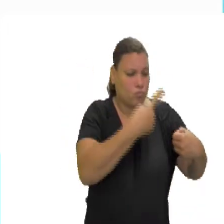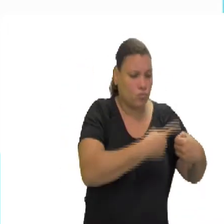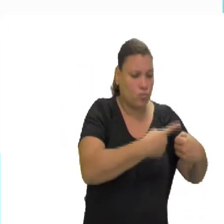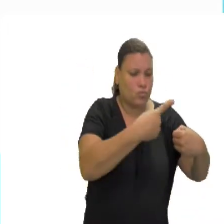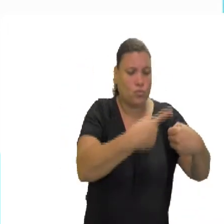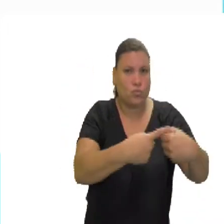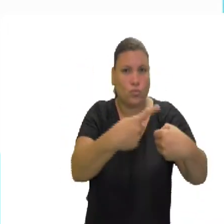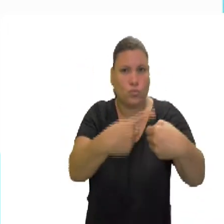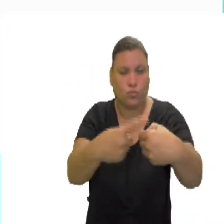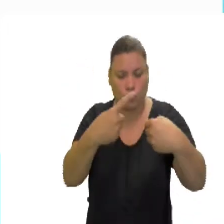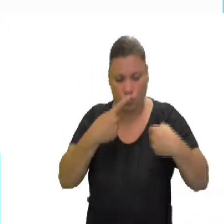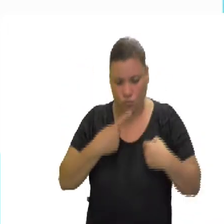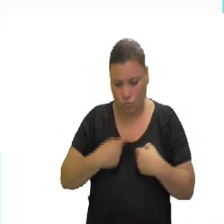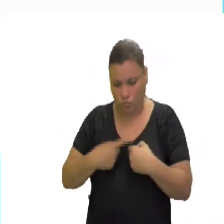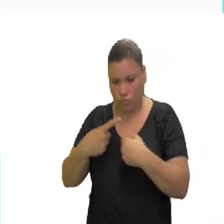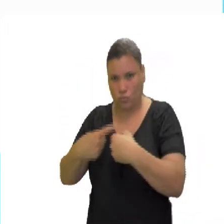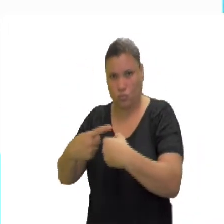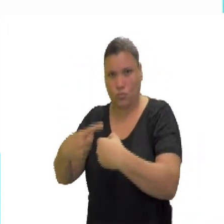Santa Bárbara,